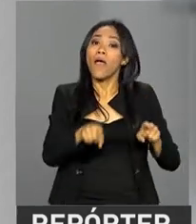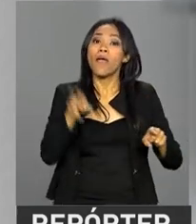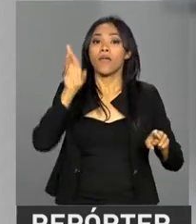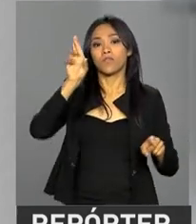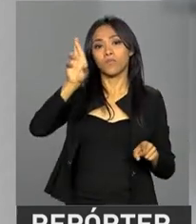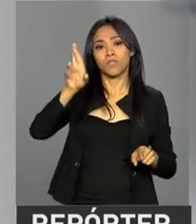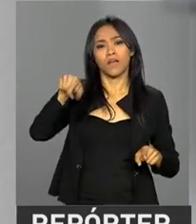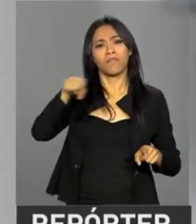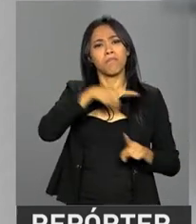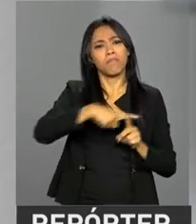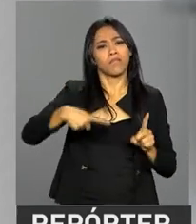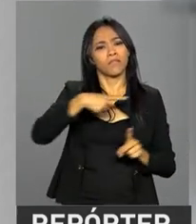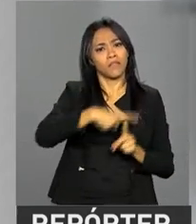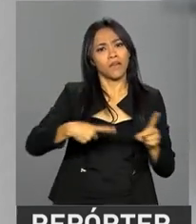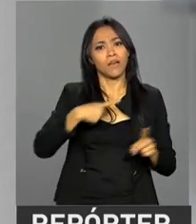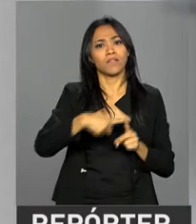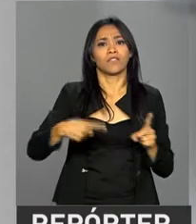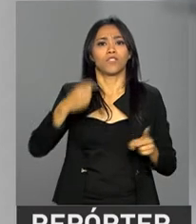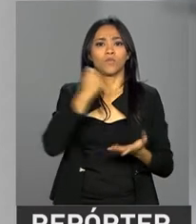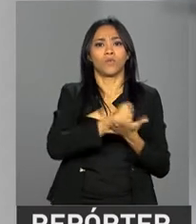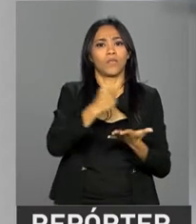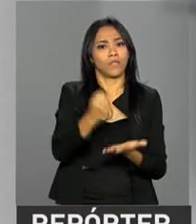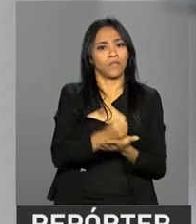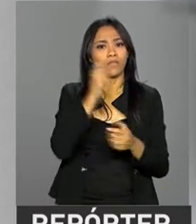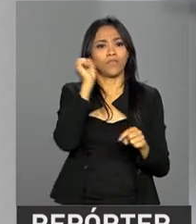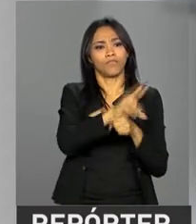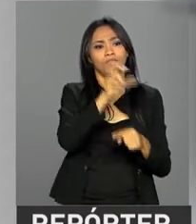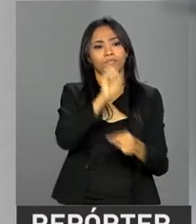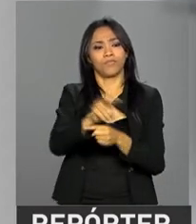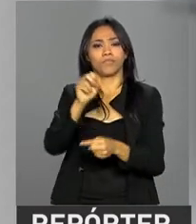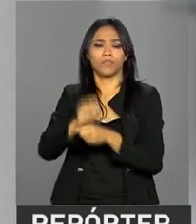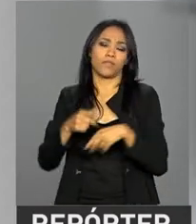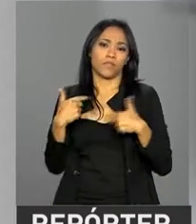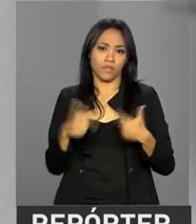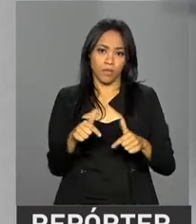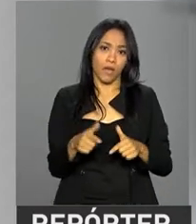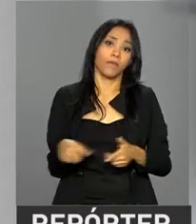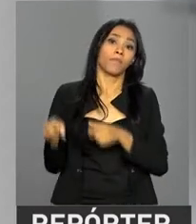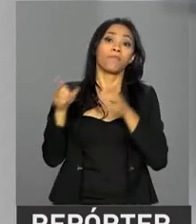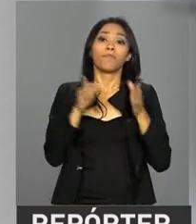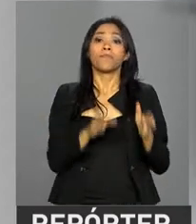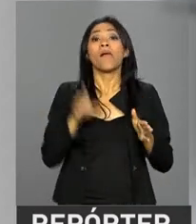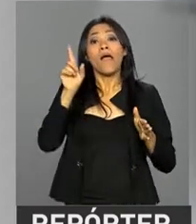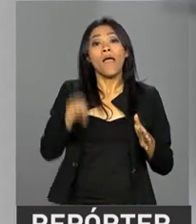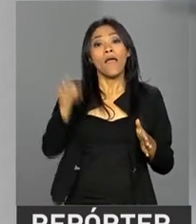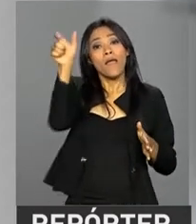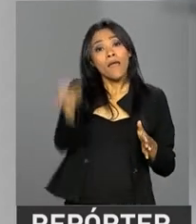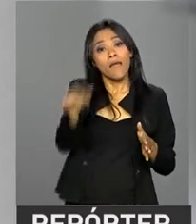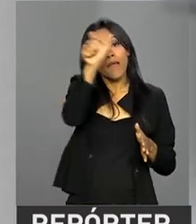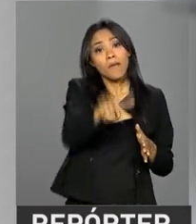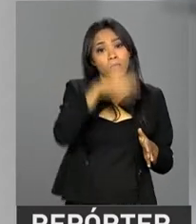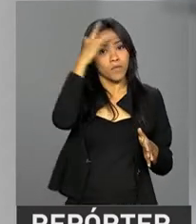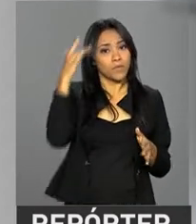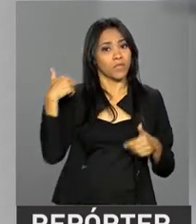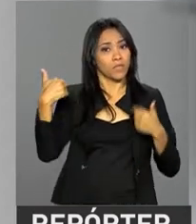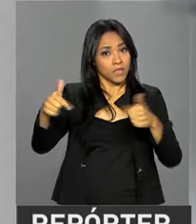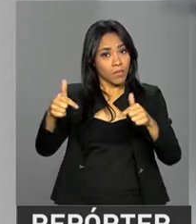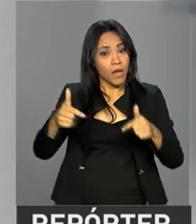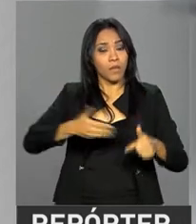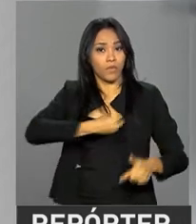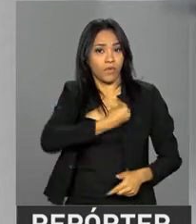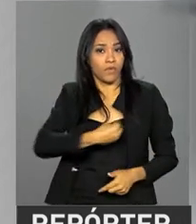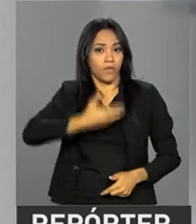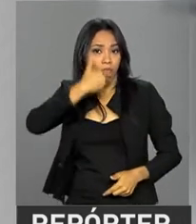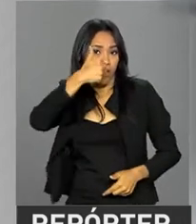metade dos empregos no país segundo o presidente são pessoas que trabalham é por uma vida melhor e também coletivamente por um